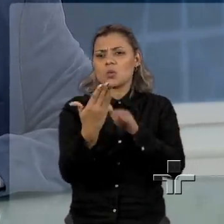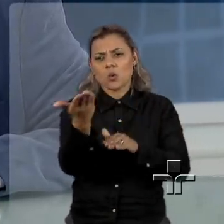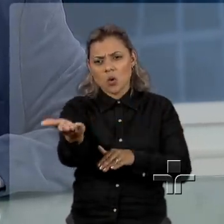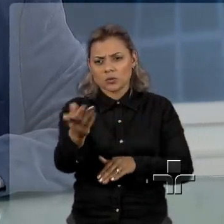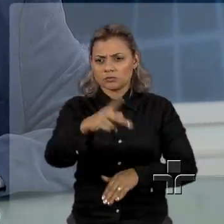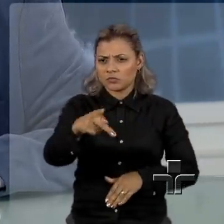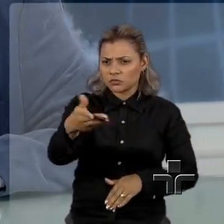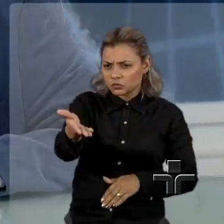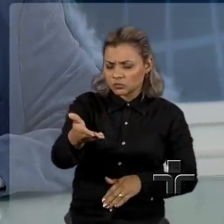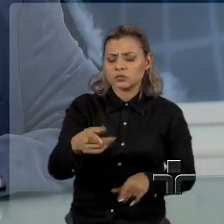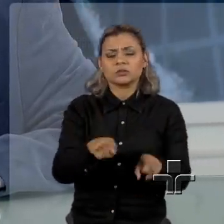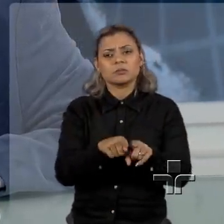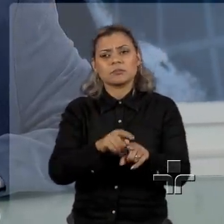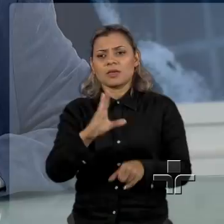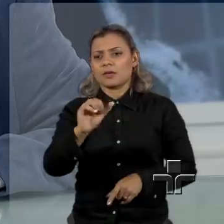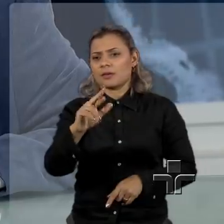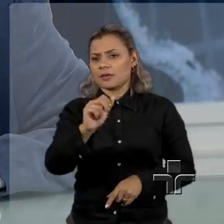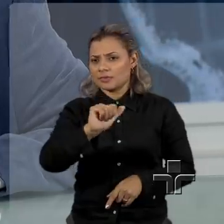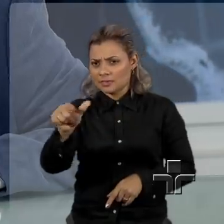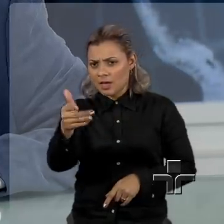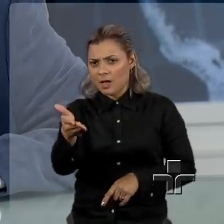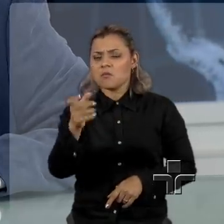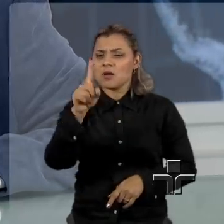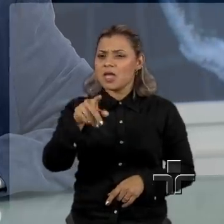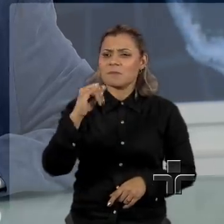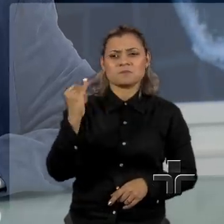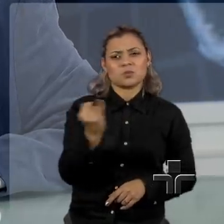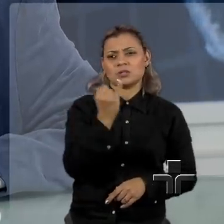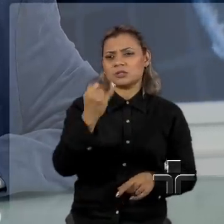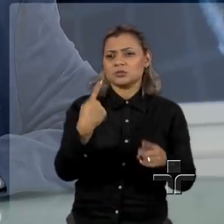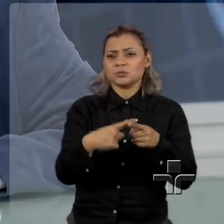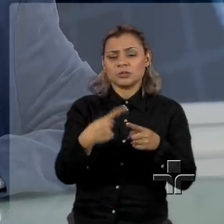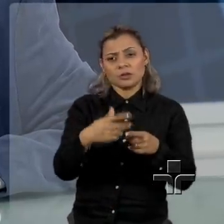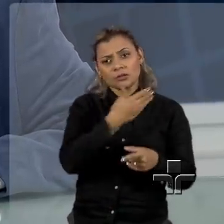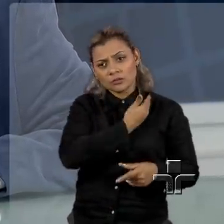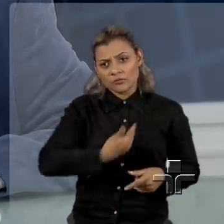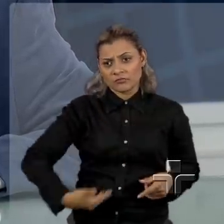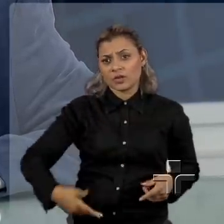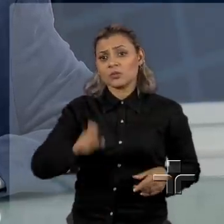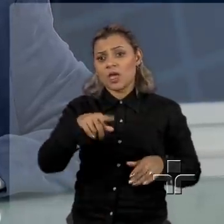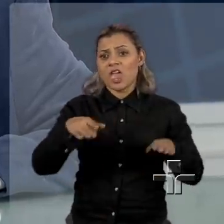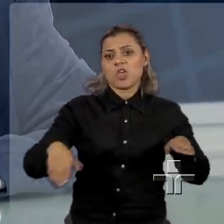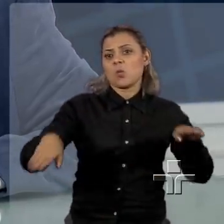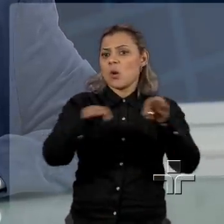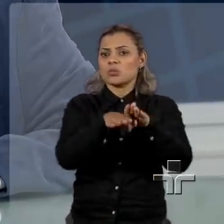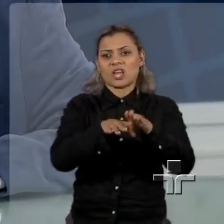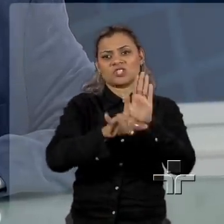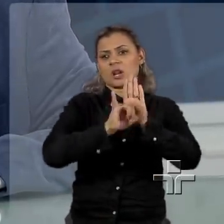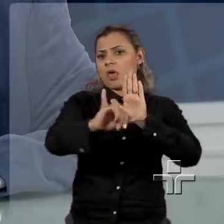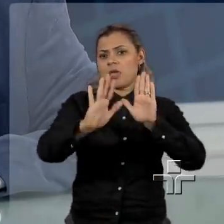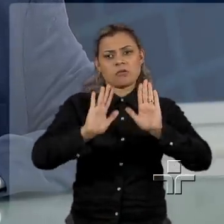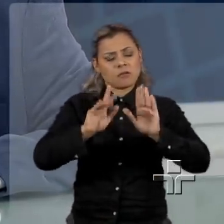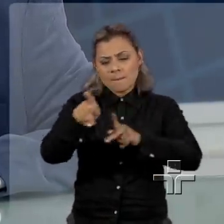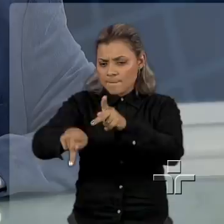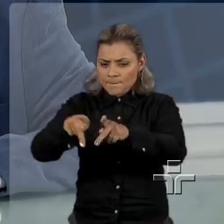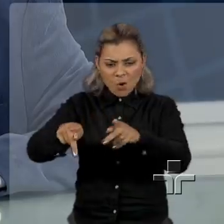Karnal, de que do ponto de vista da República é fundamental, porque a República pressupõe a igualdade perante a lei e que não importa onde você